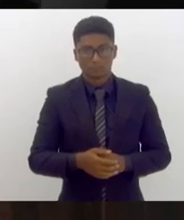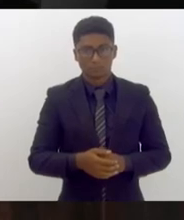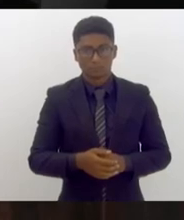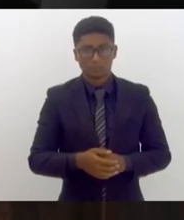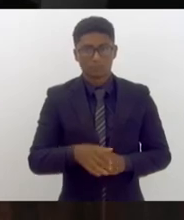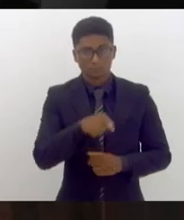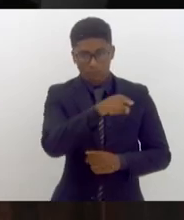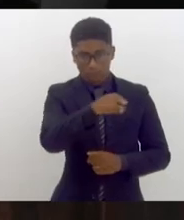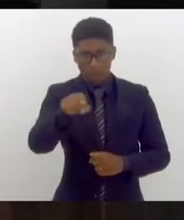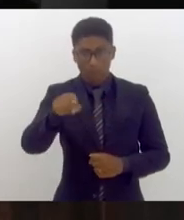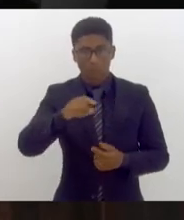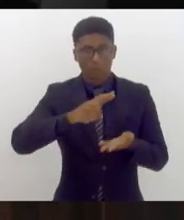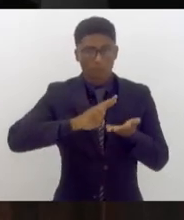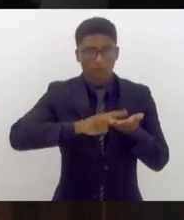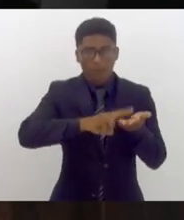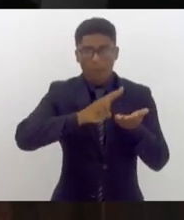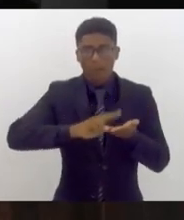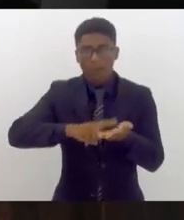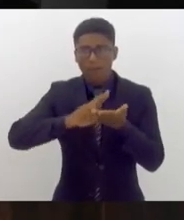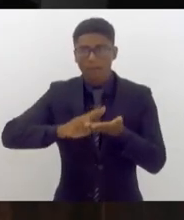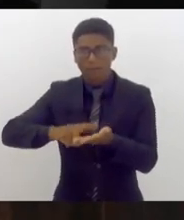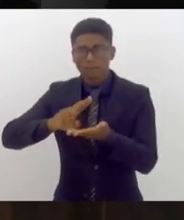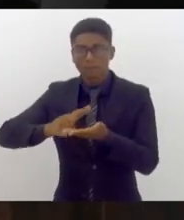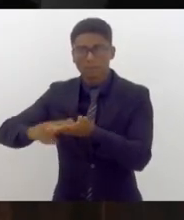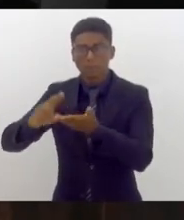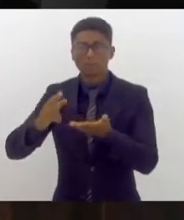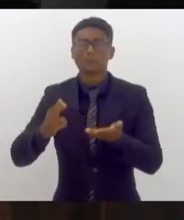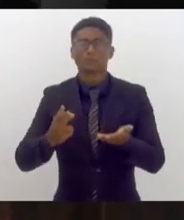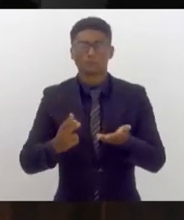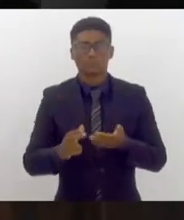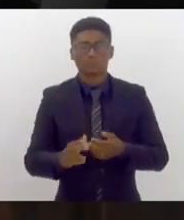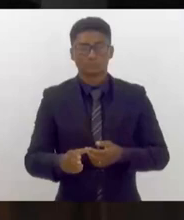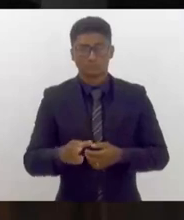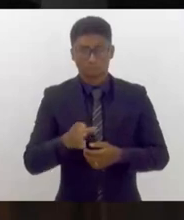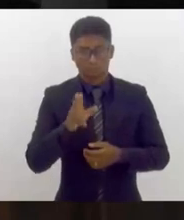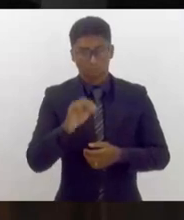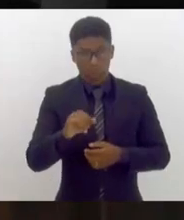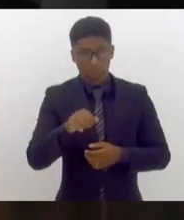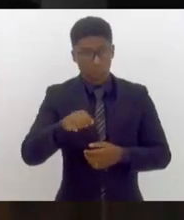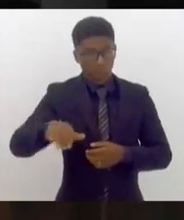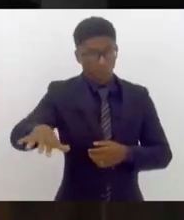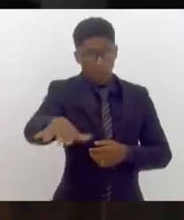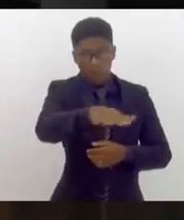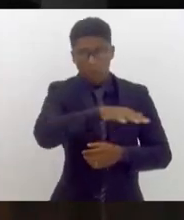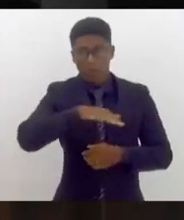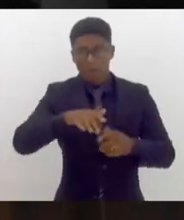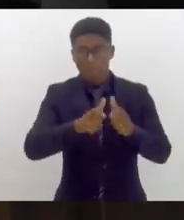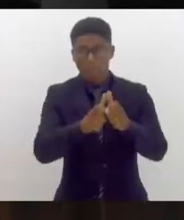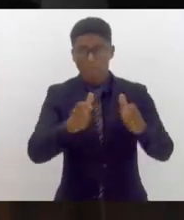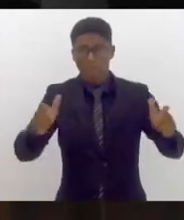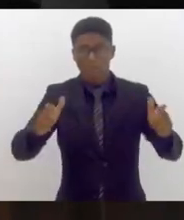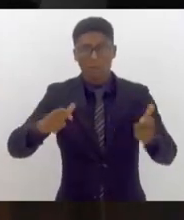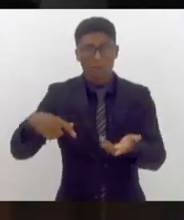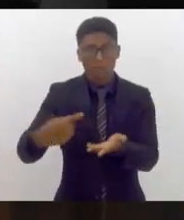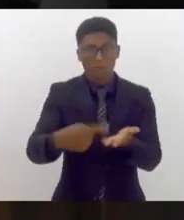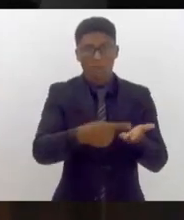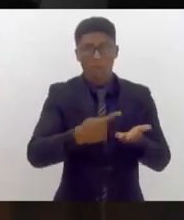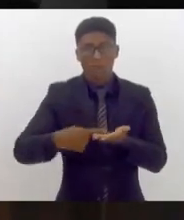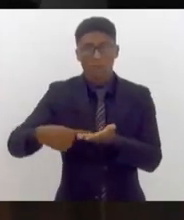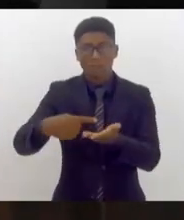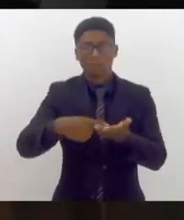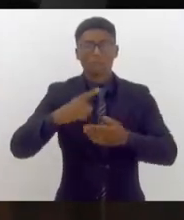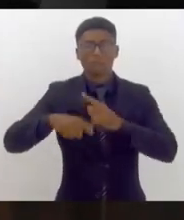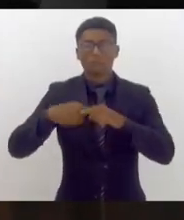para os senhores, para os gabinetes, o que for de acordo comum da maioria dos deputados, nós vamos deliberar em reunião